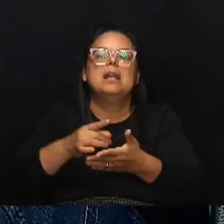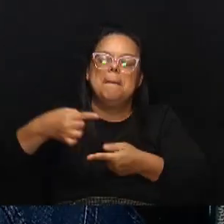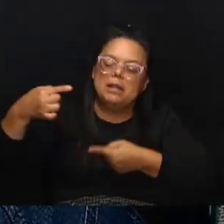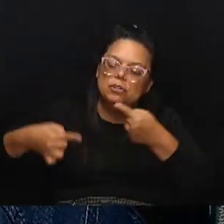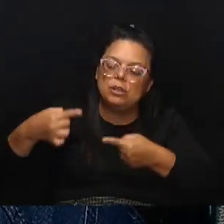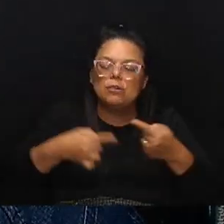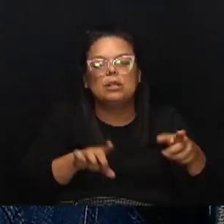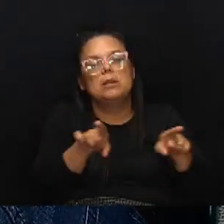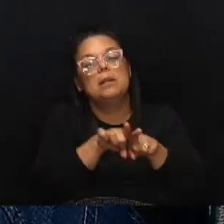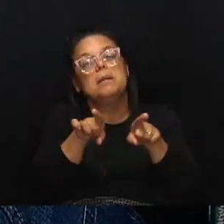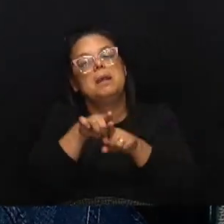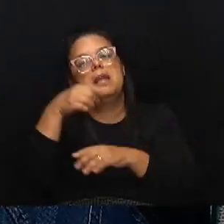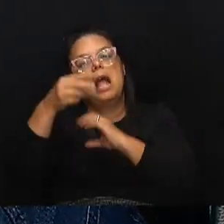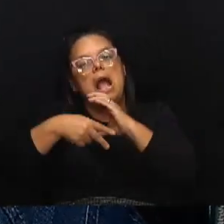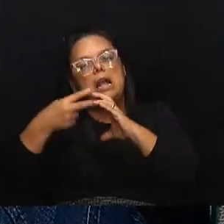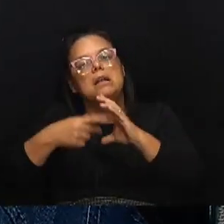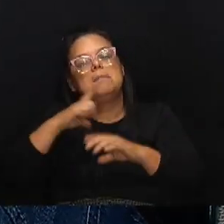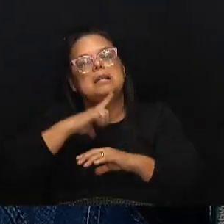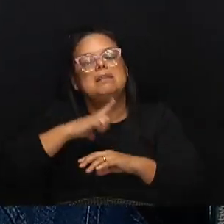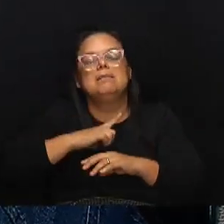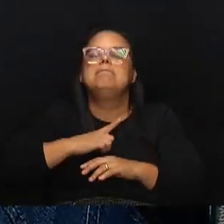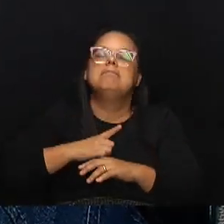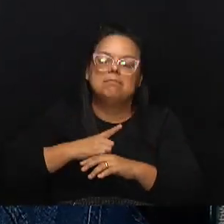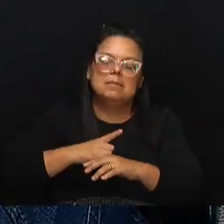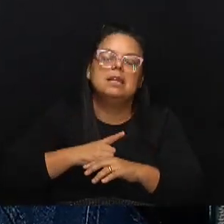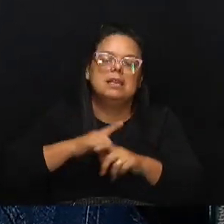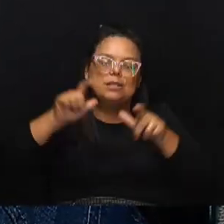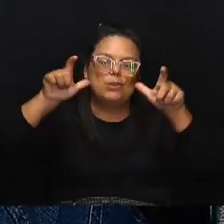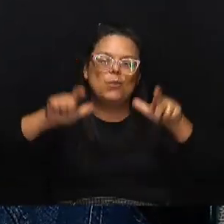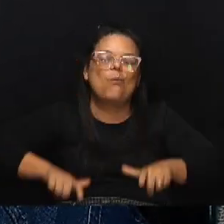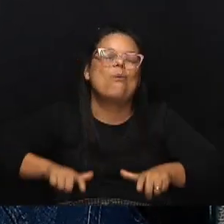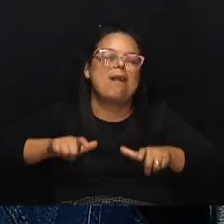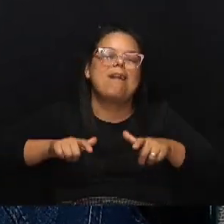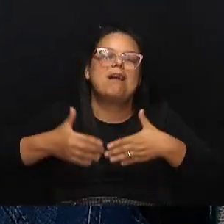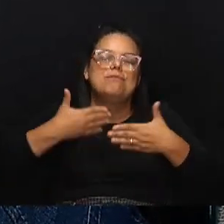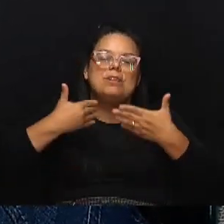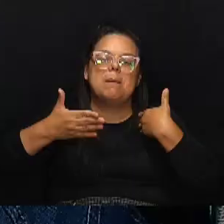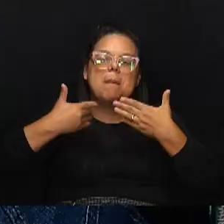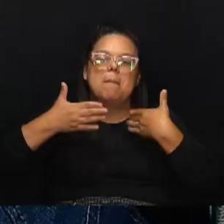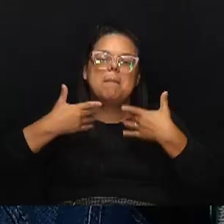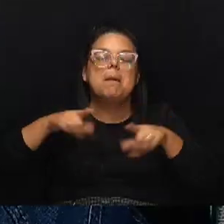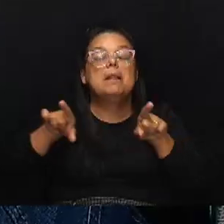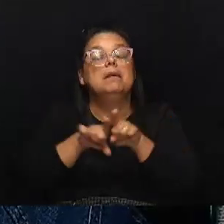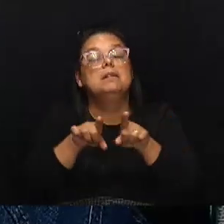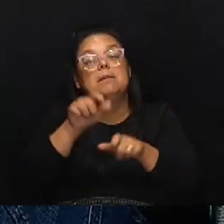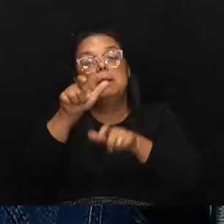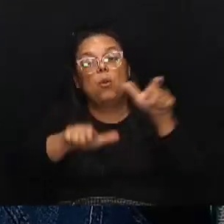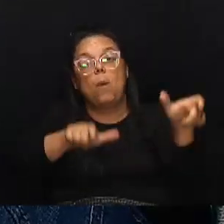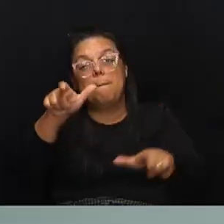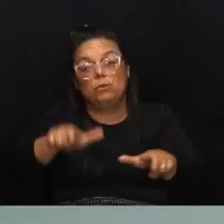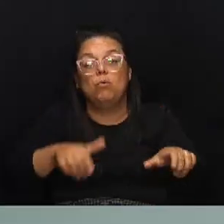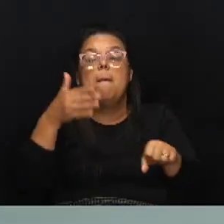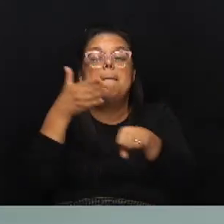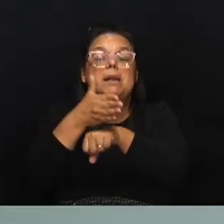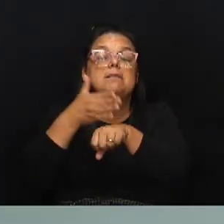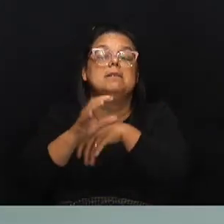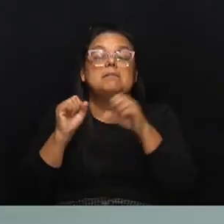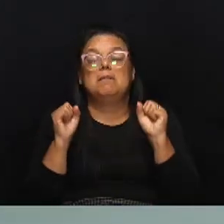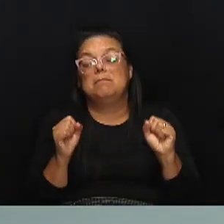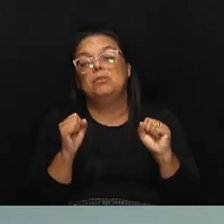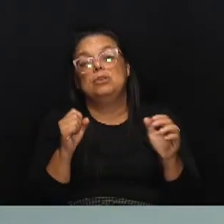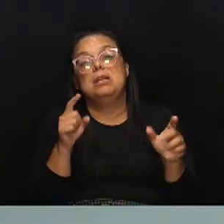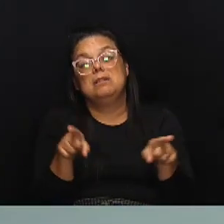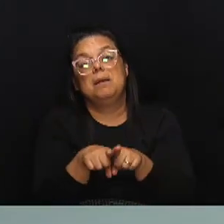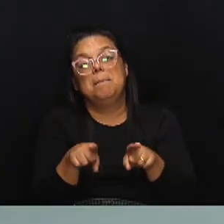A Câmara ela tem também essa função de lugar de debate e lugar onde a população pode participar. A partir do momento